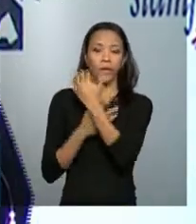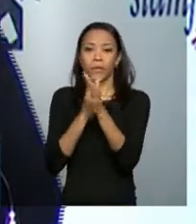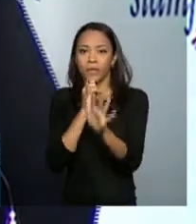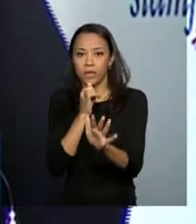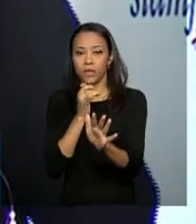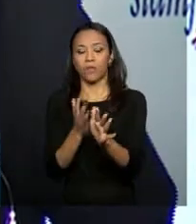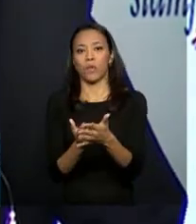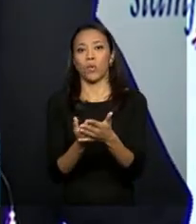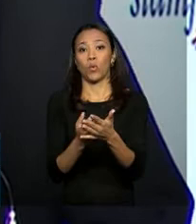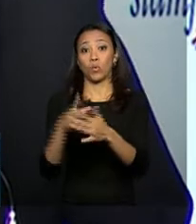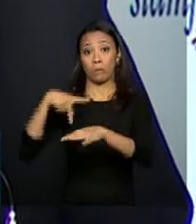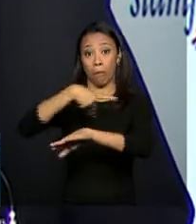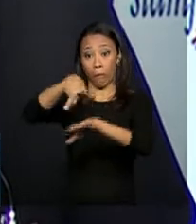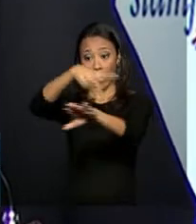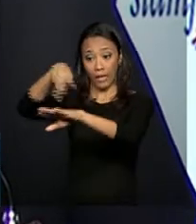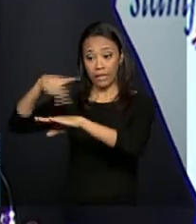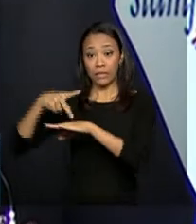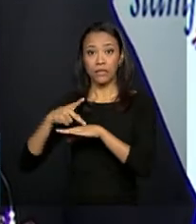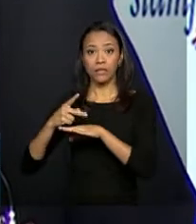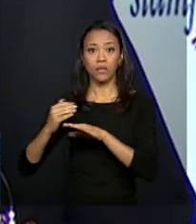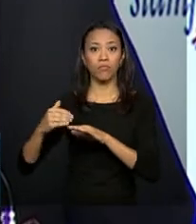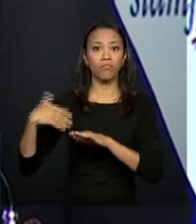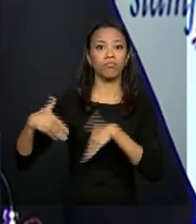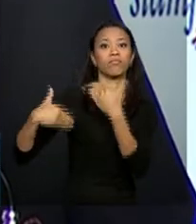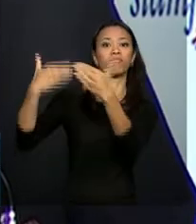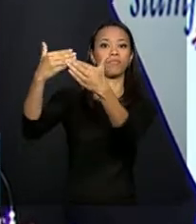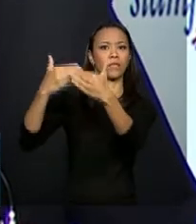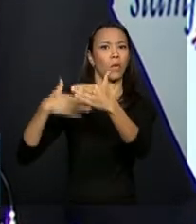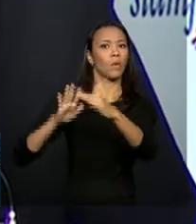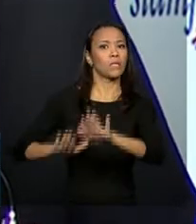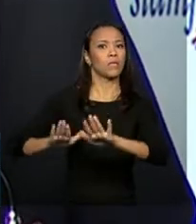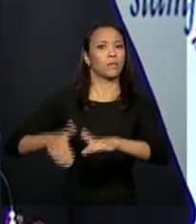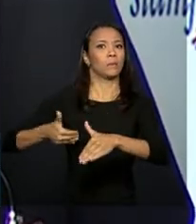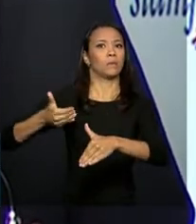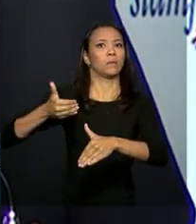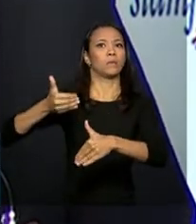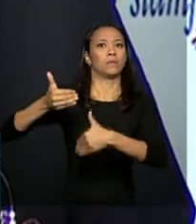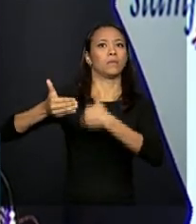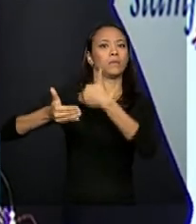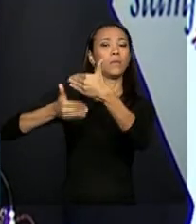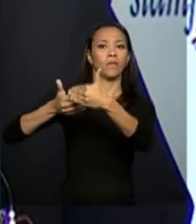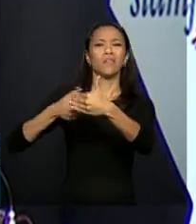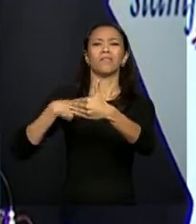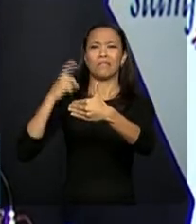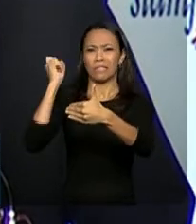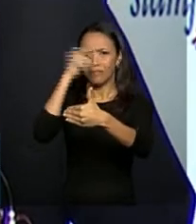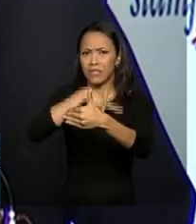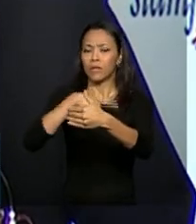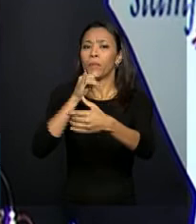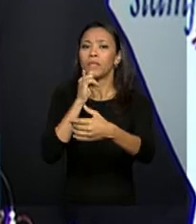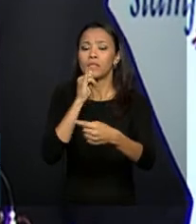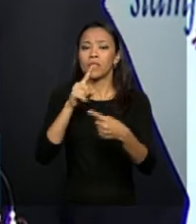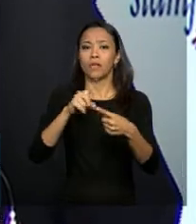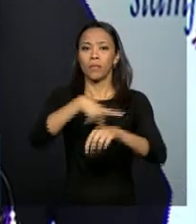os países desenvolvidos, têm encontrado extremas dificuldades. A China tem o menor